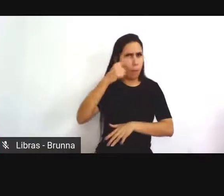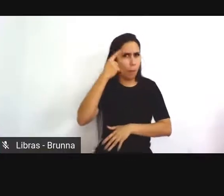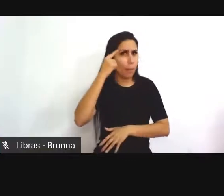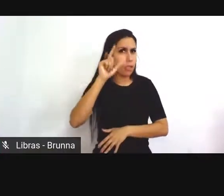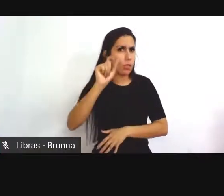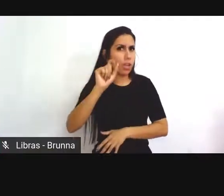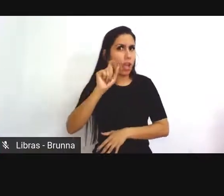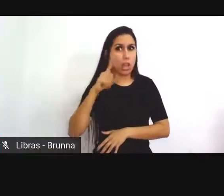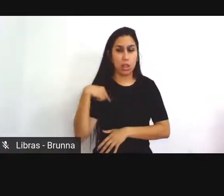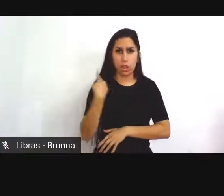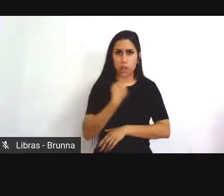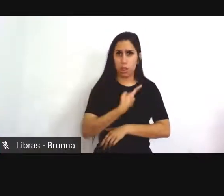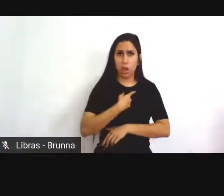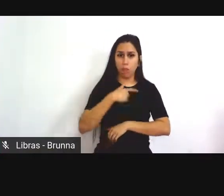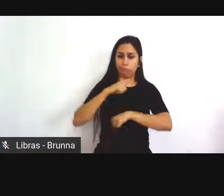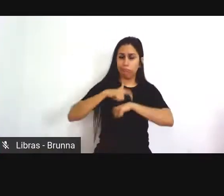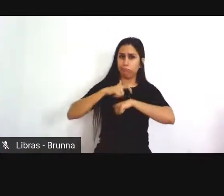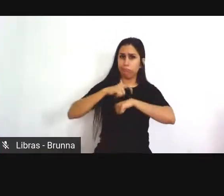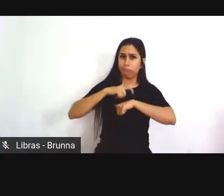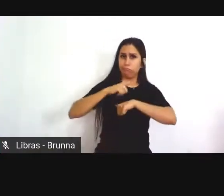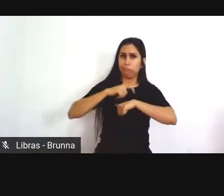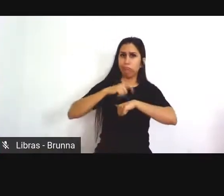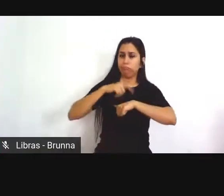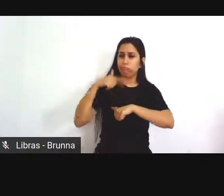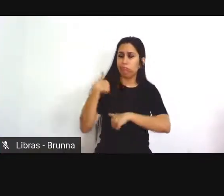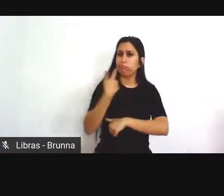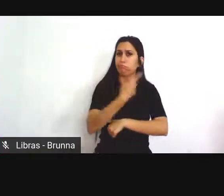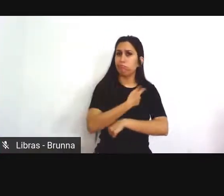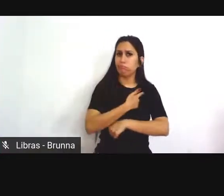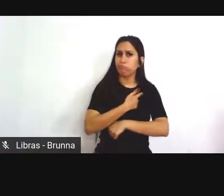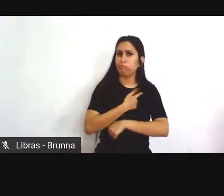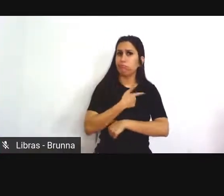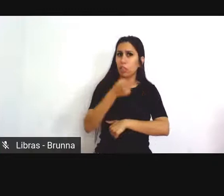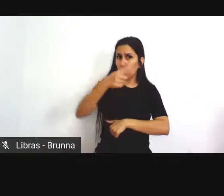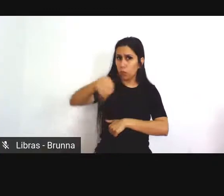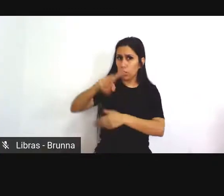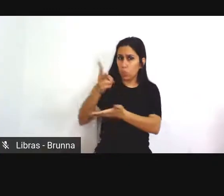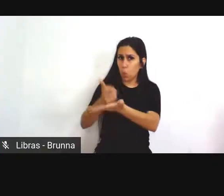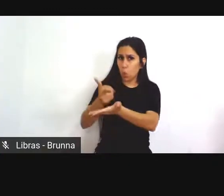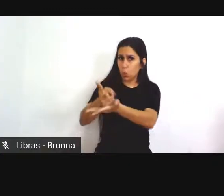aqui, e vocês continuaram fazendo, nós tivemos